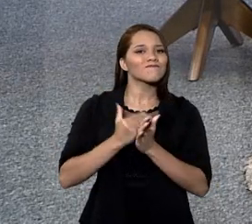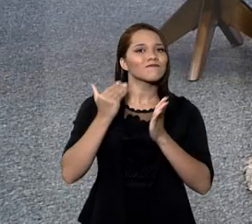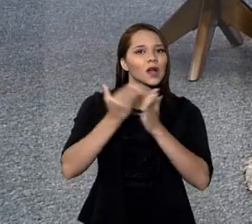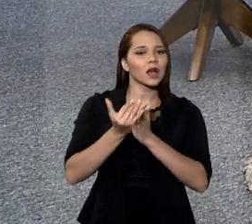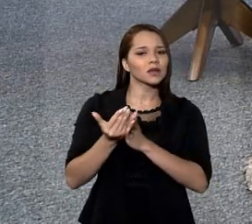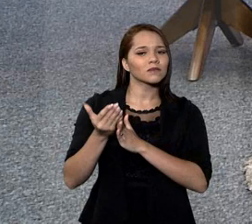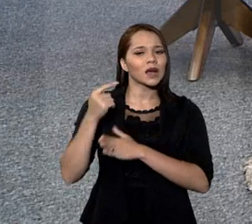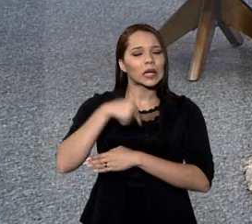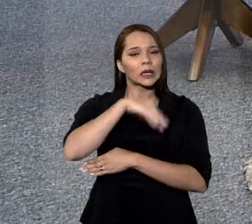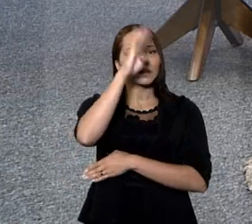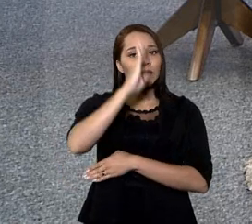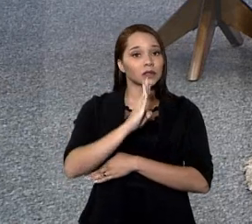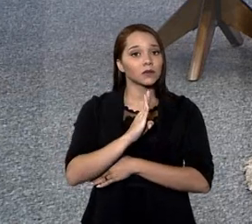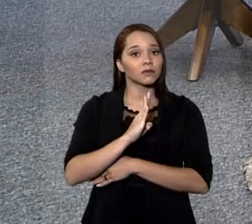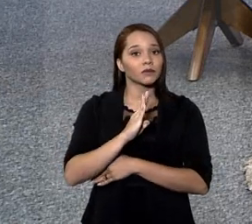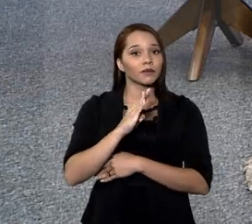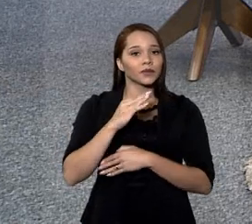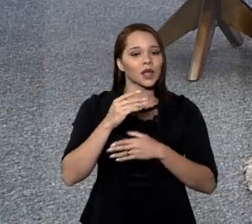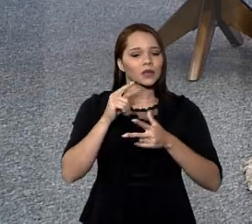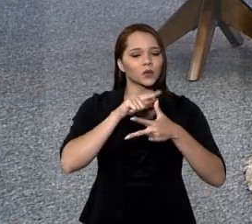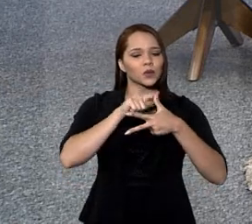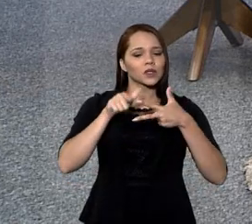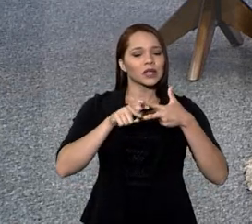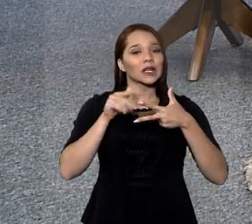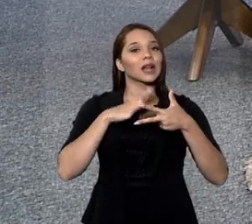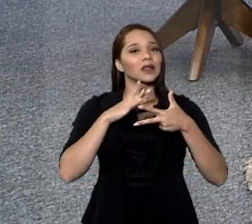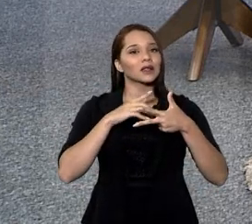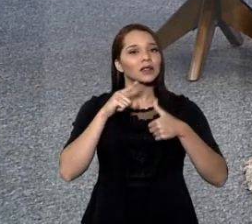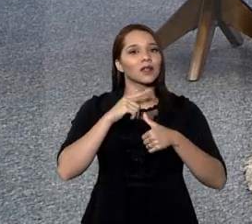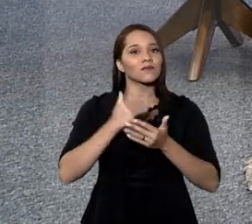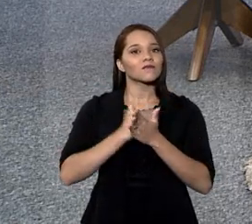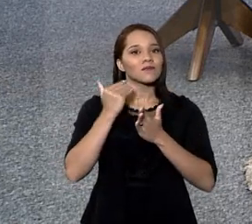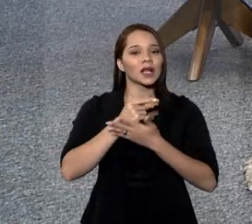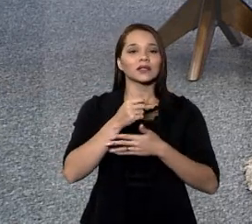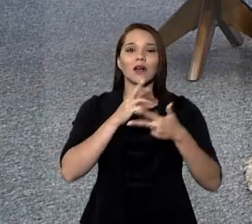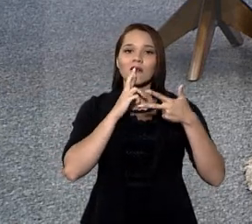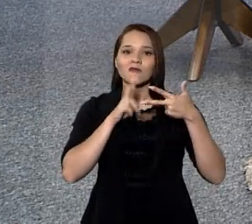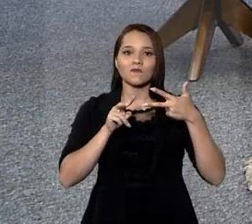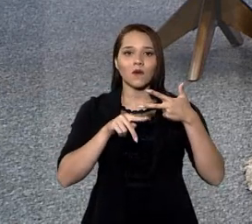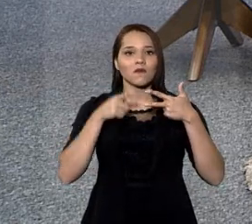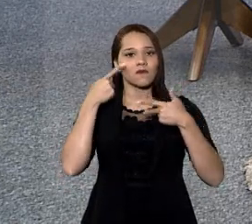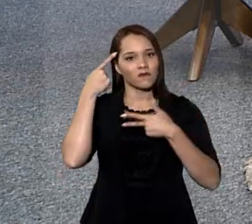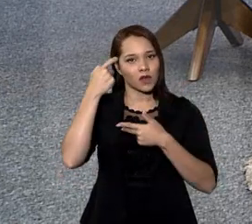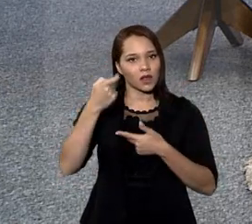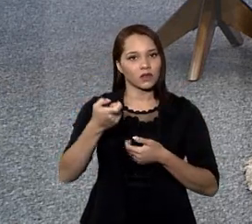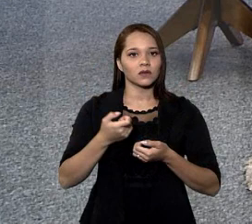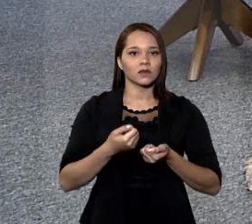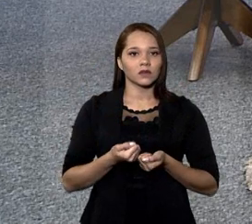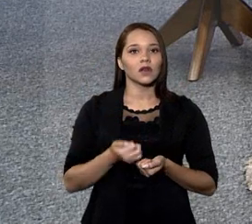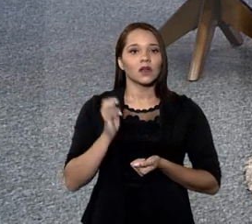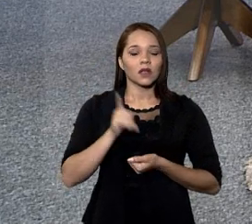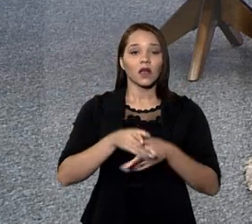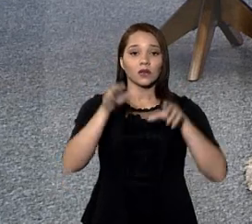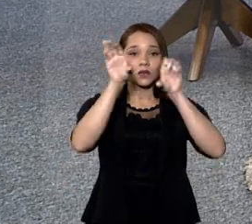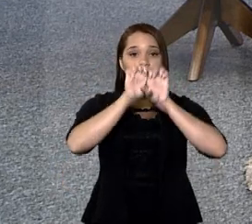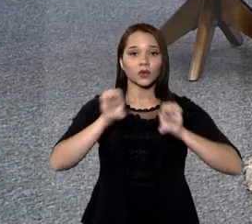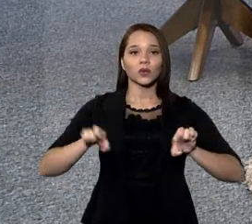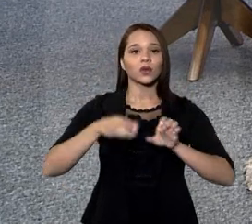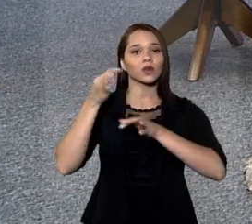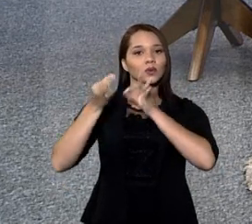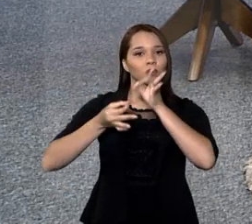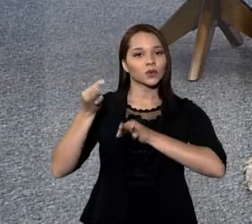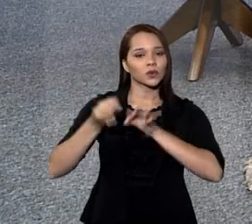caminhão mais no brasil a gente caminhou um pouco mais na parte do que a gente chama de resposta violência que é